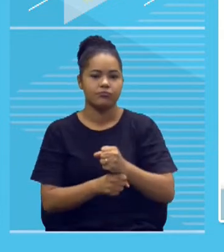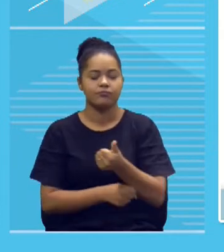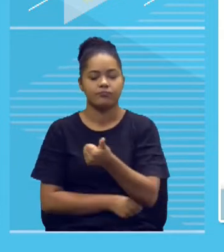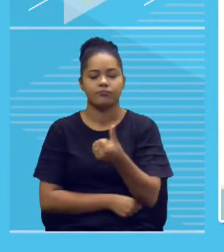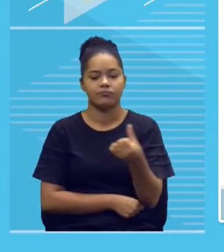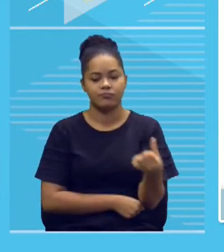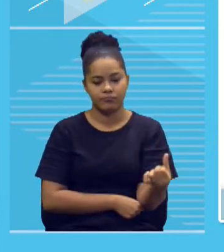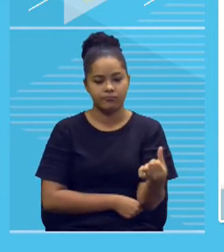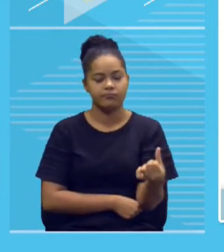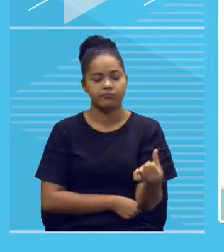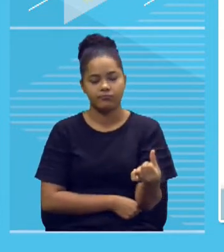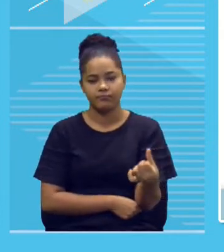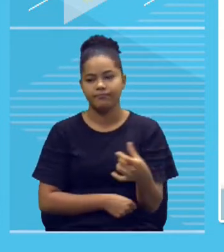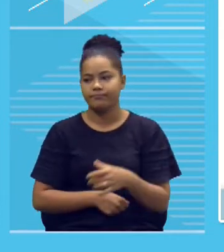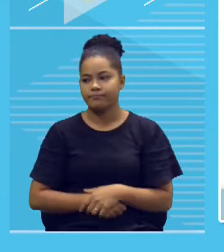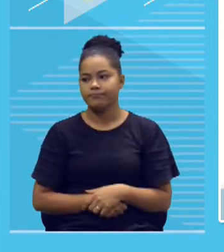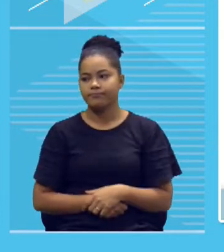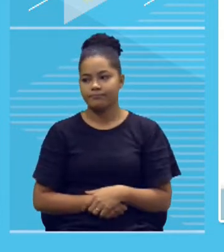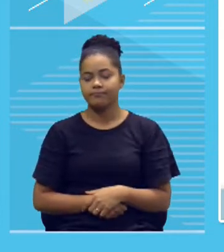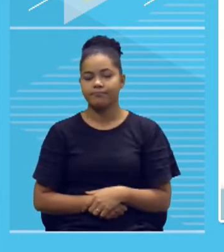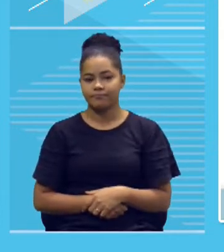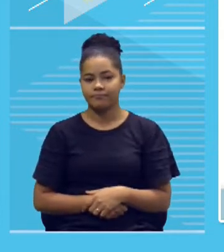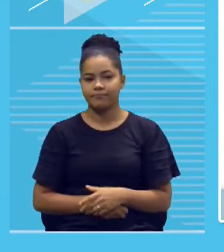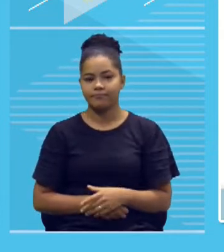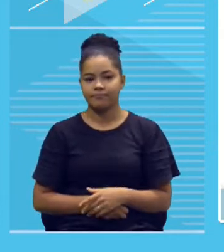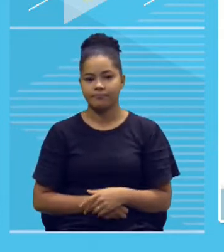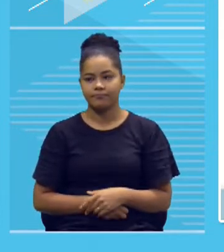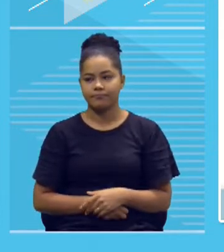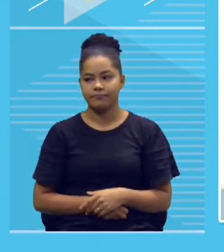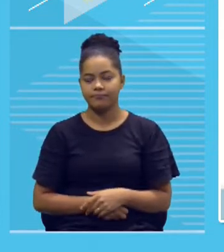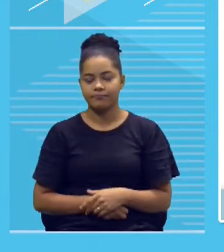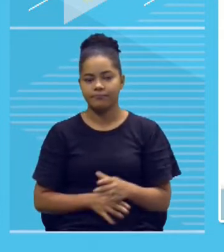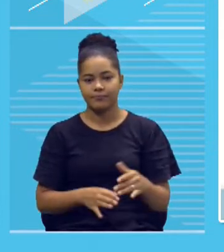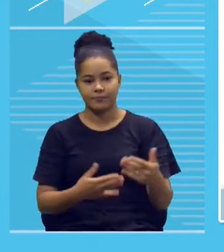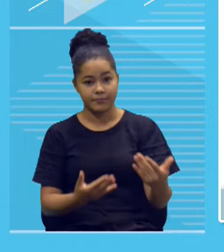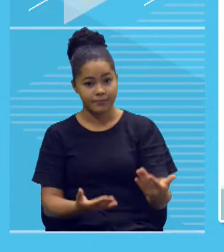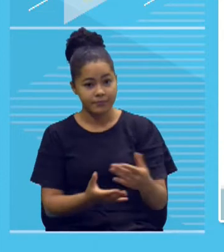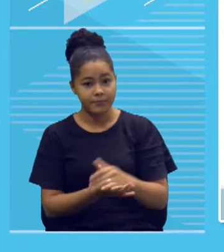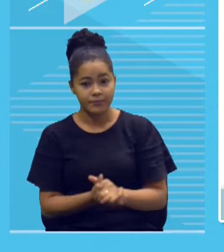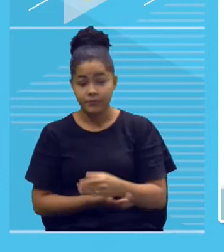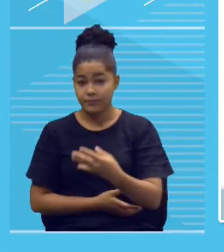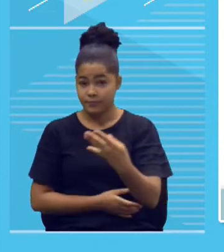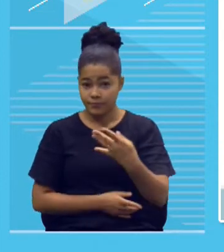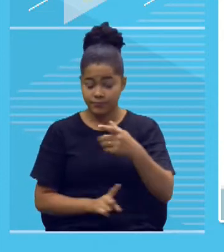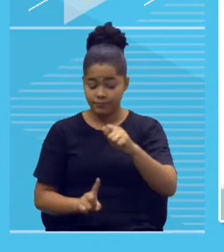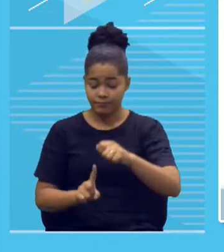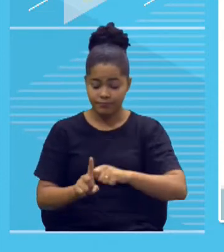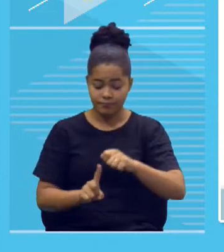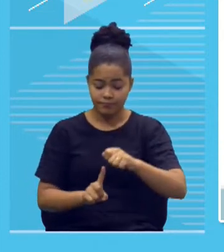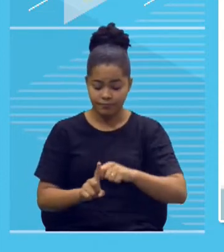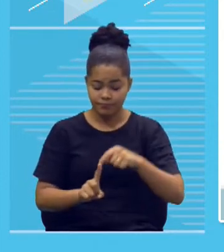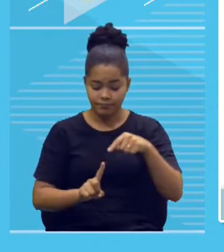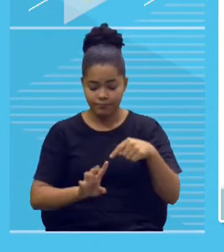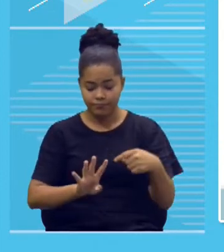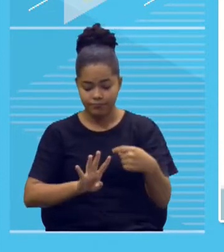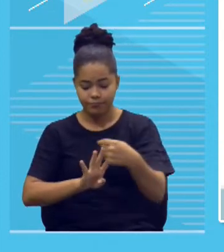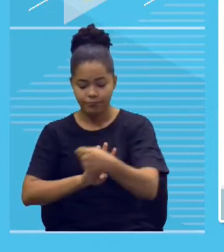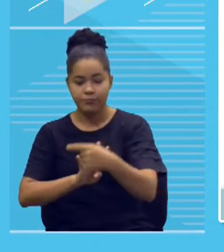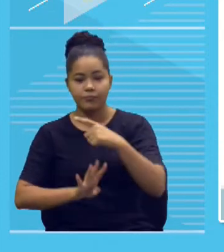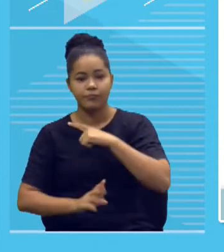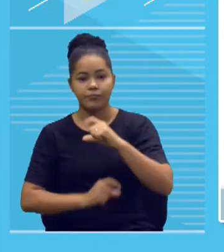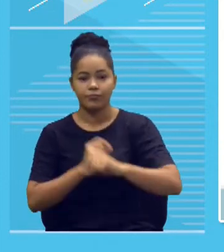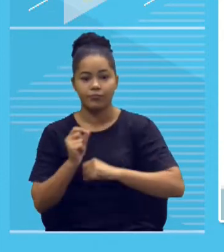Professor ou seja nos quatro meses e nos quatro meses nós teríamos um total